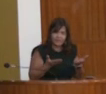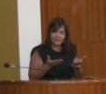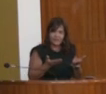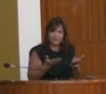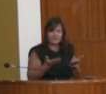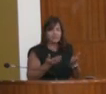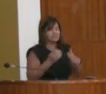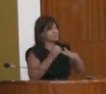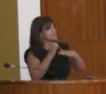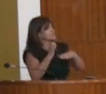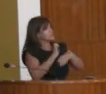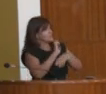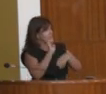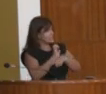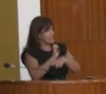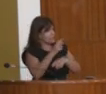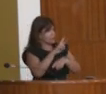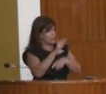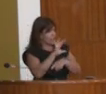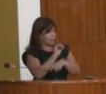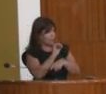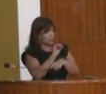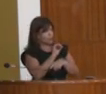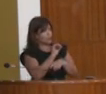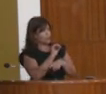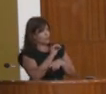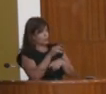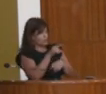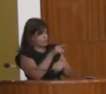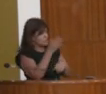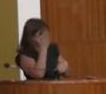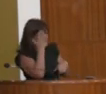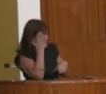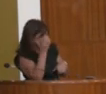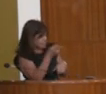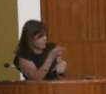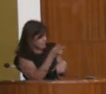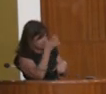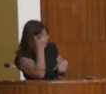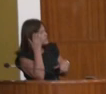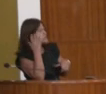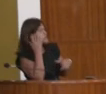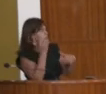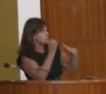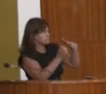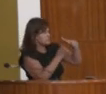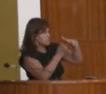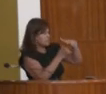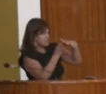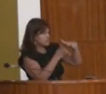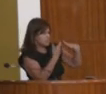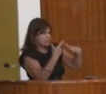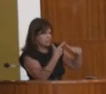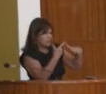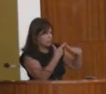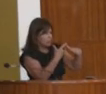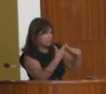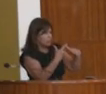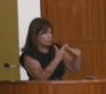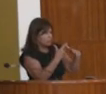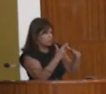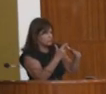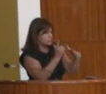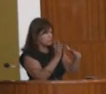hoje no estado do Rio, conseguem alcançar essas empresas que não cumprem? E se existe